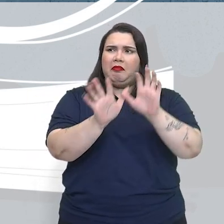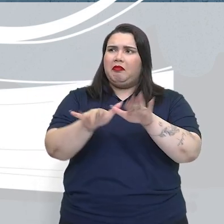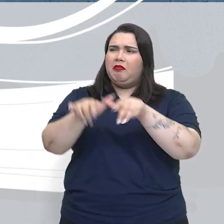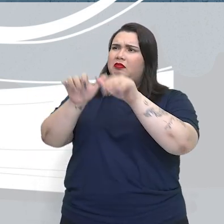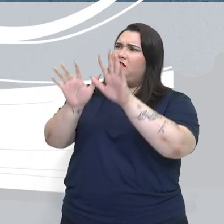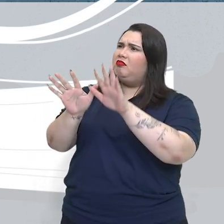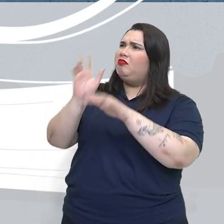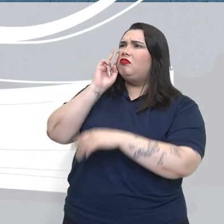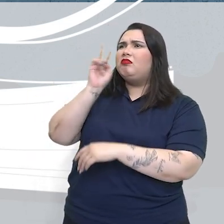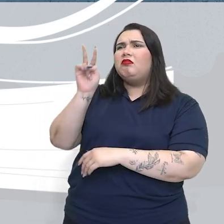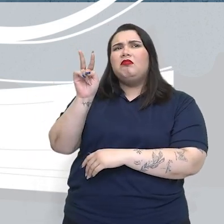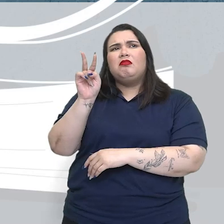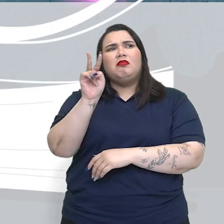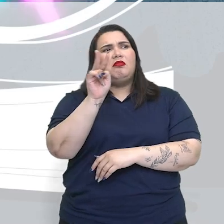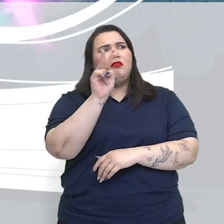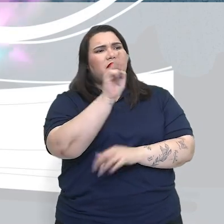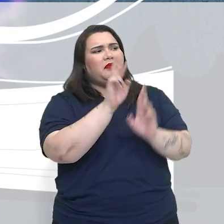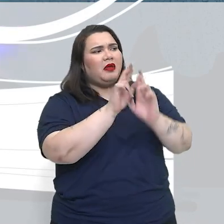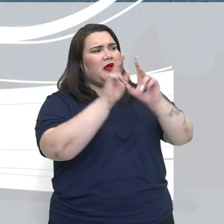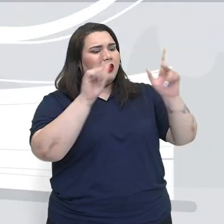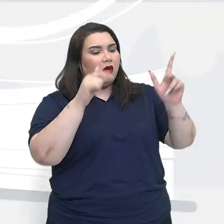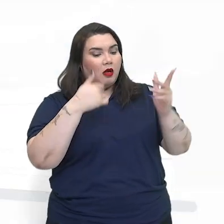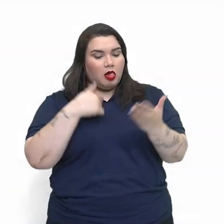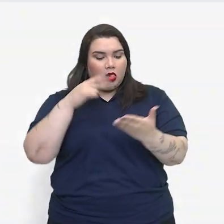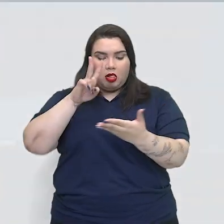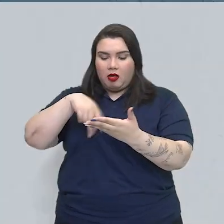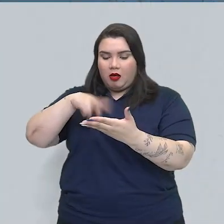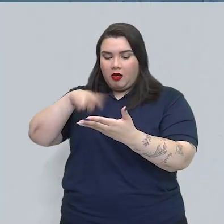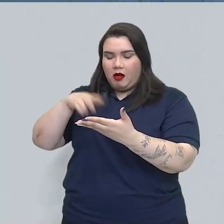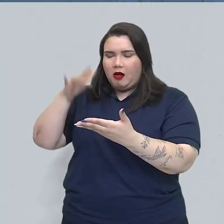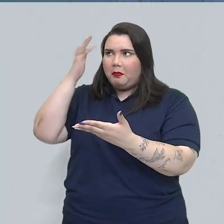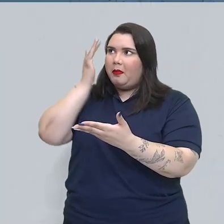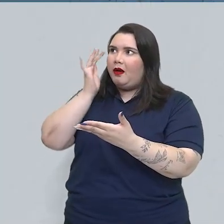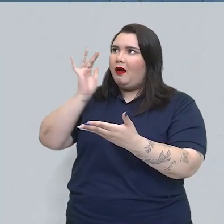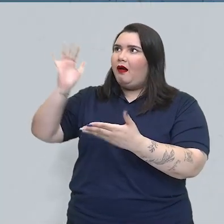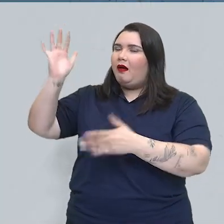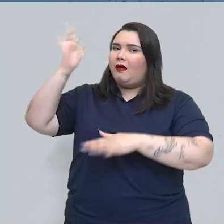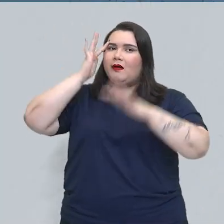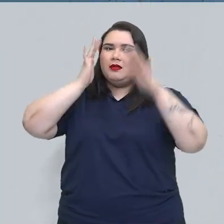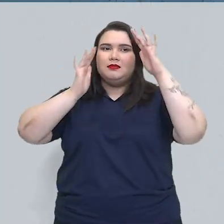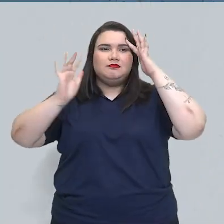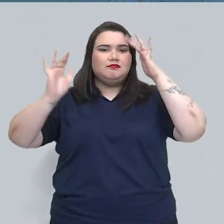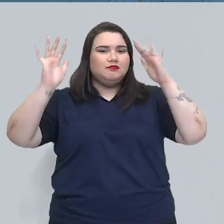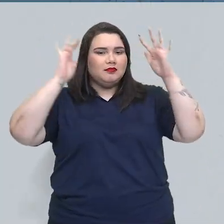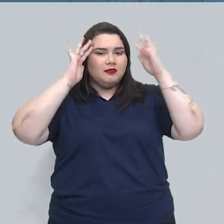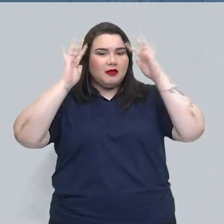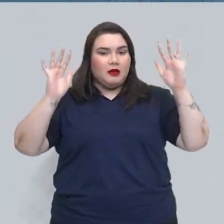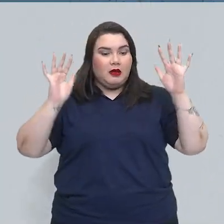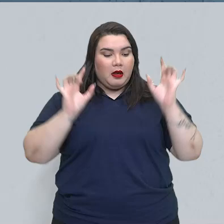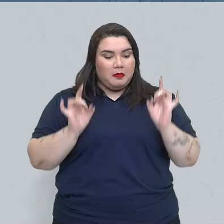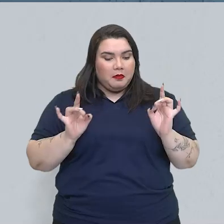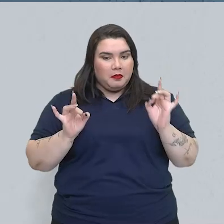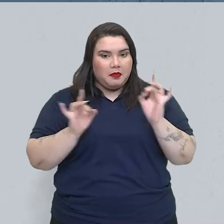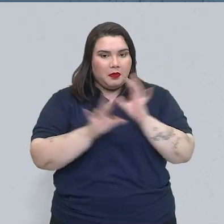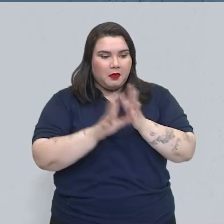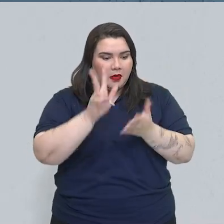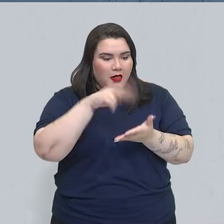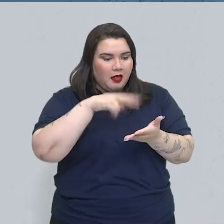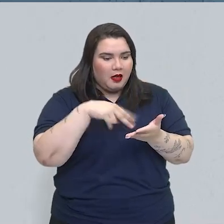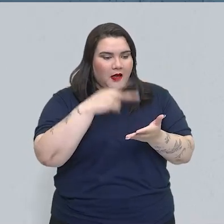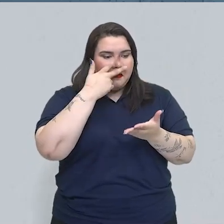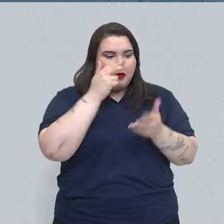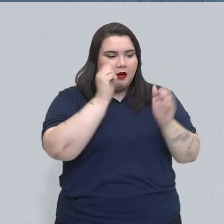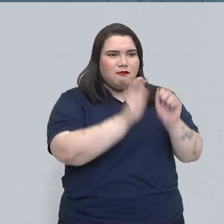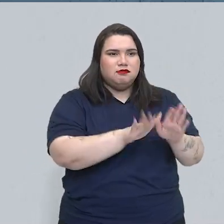onde, e pousam no livro que leis. Quando fechas o livro, eles alçam voo como